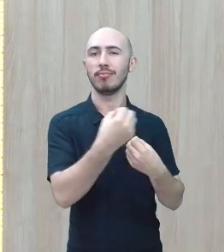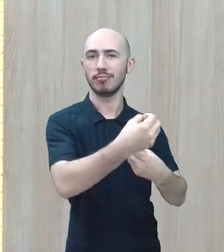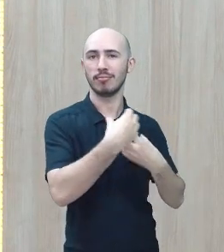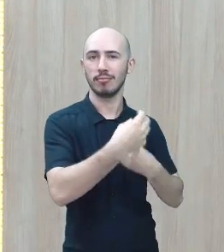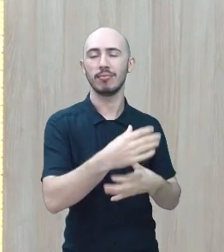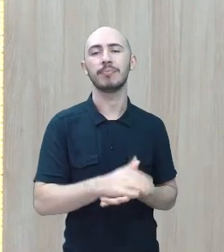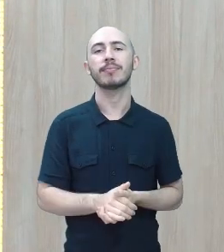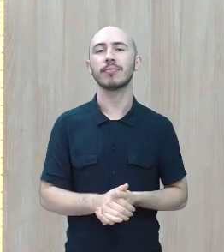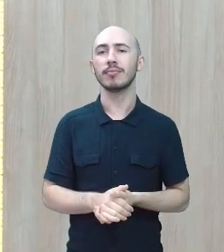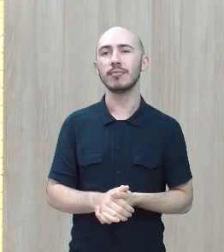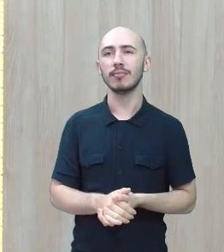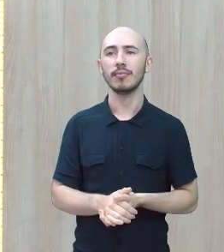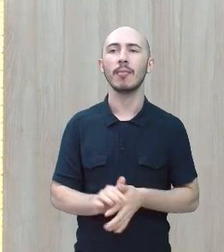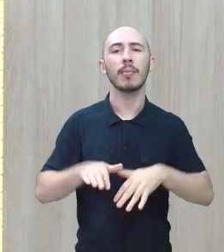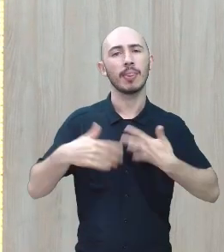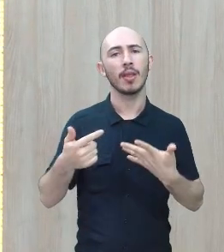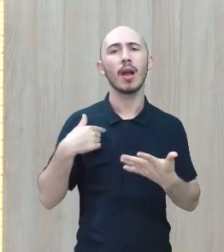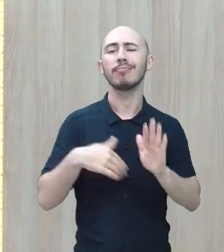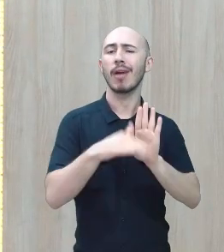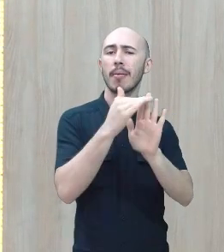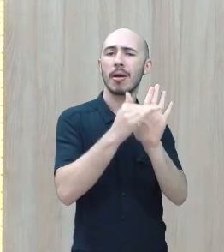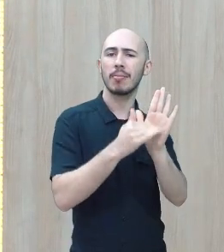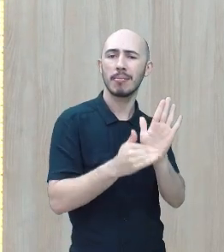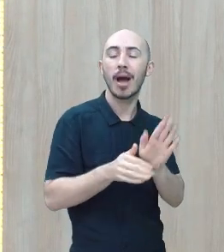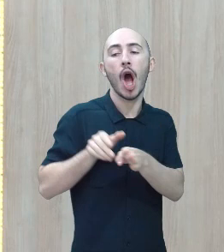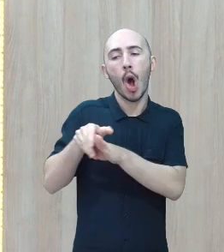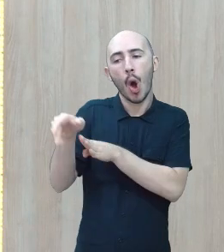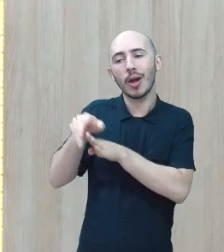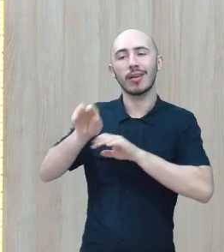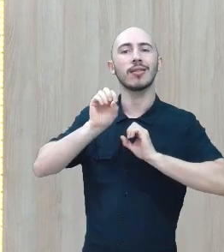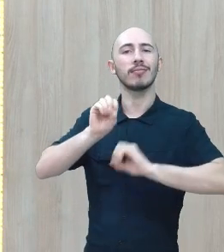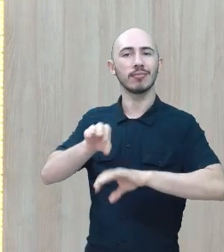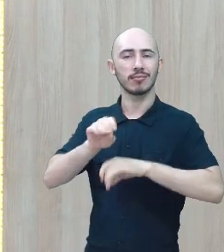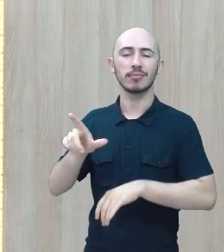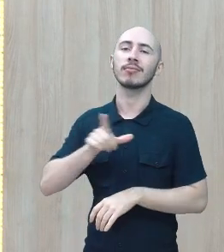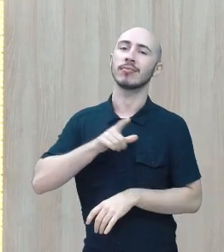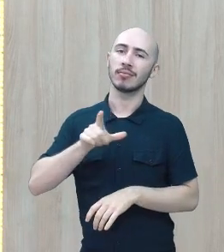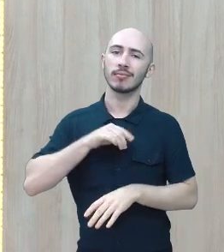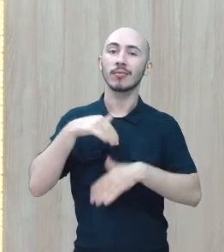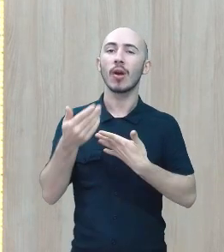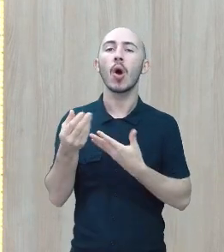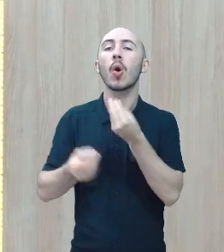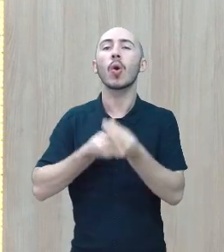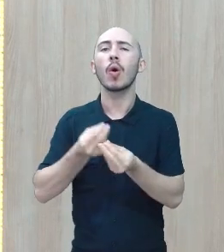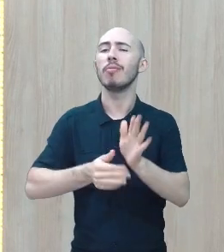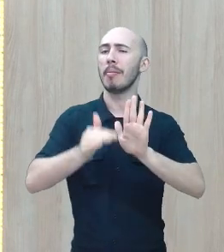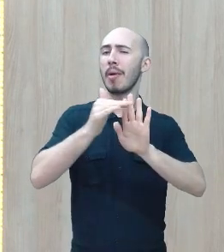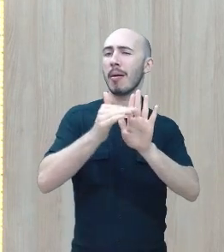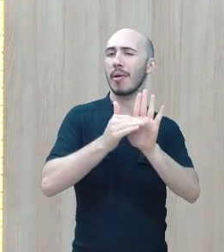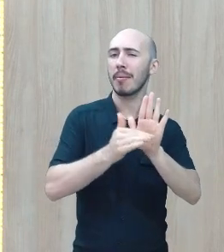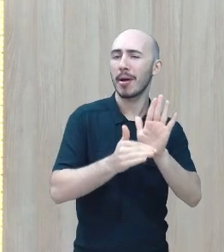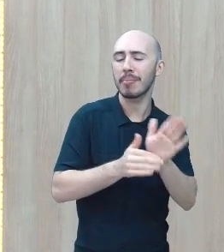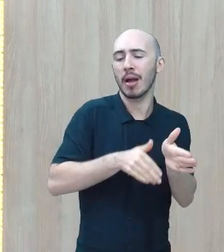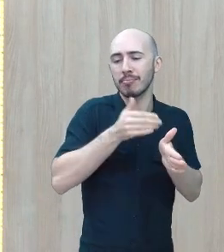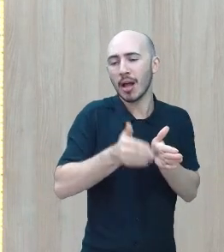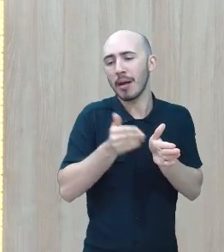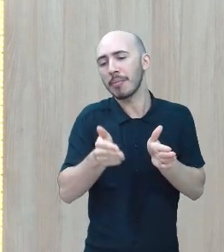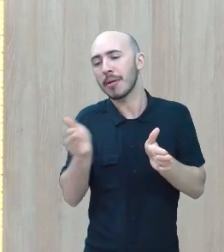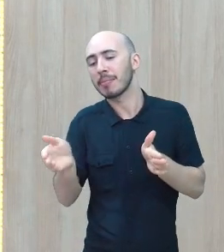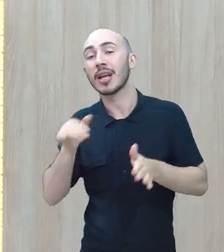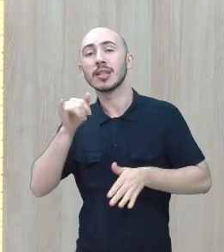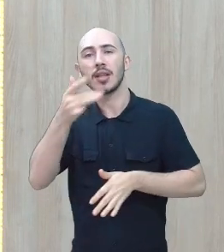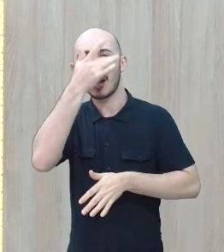tutoriais, eles são basicamente manuais de instruções que tentam dar o passo a passo de como fazer algo para alguém que